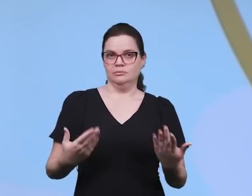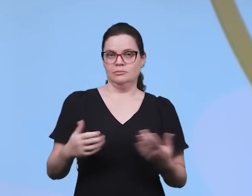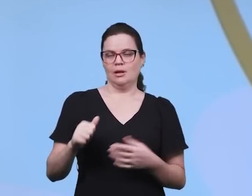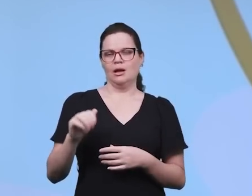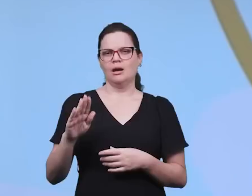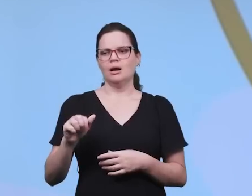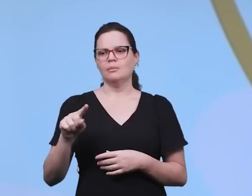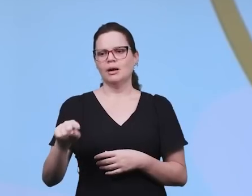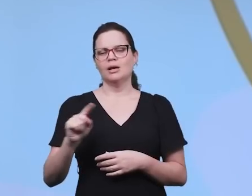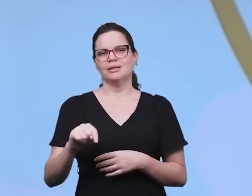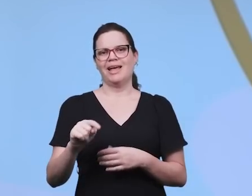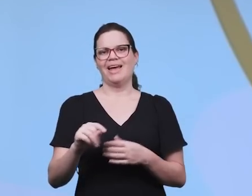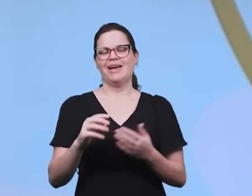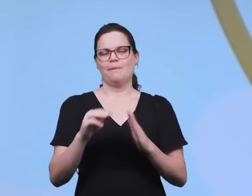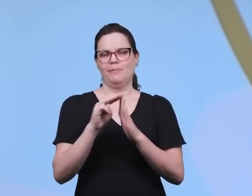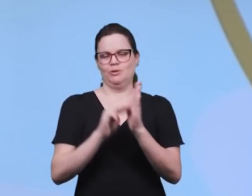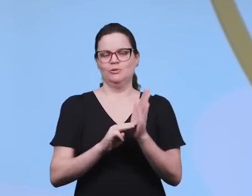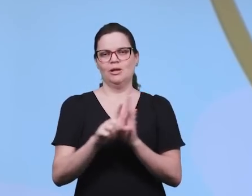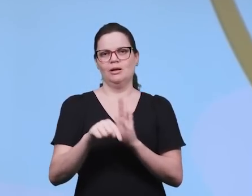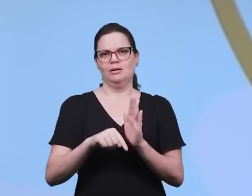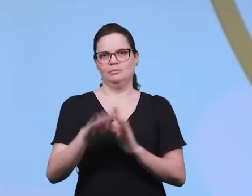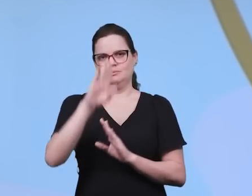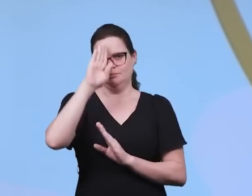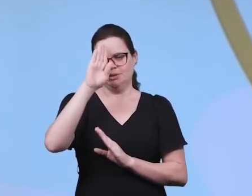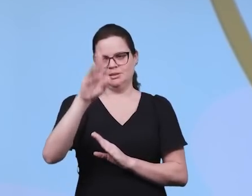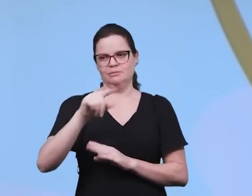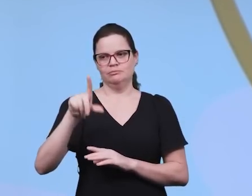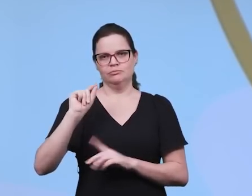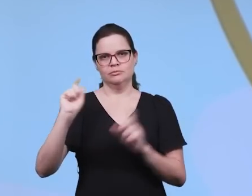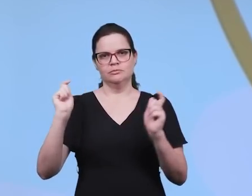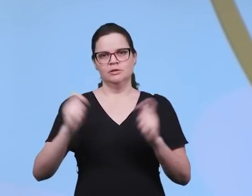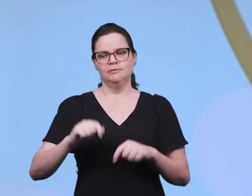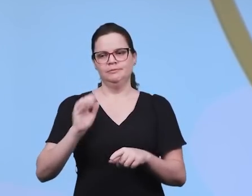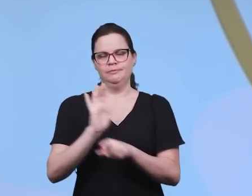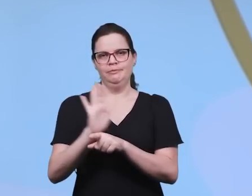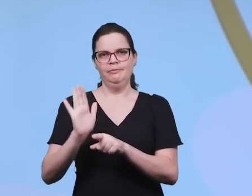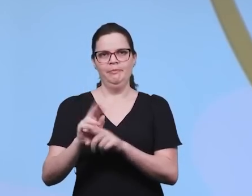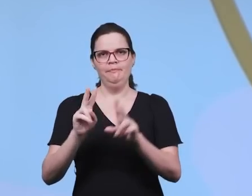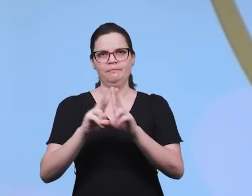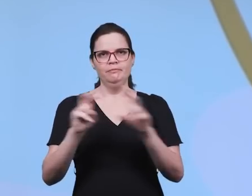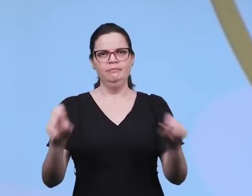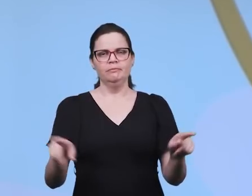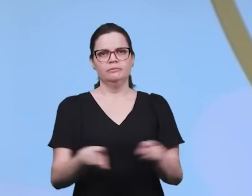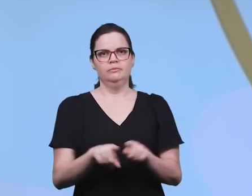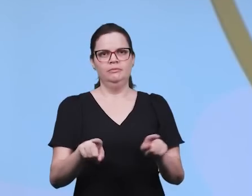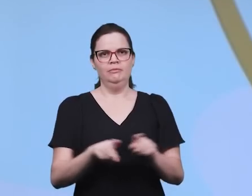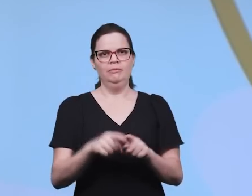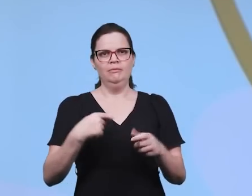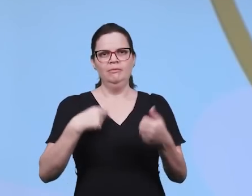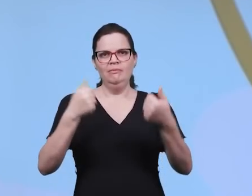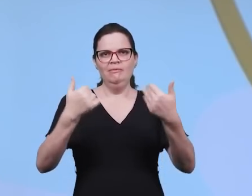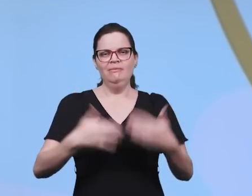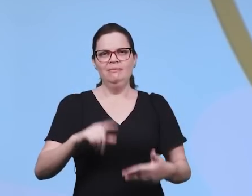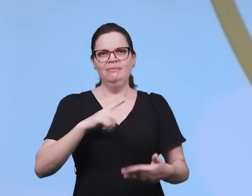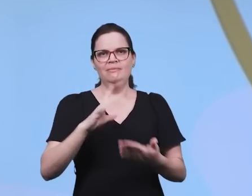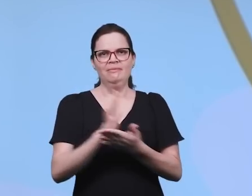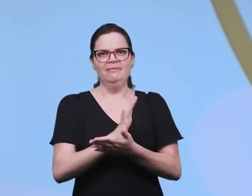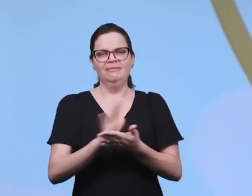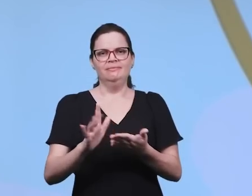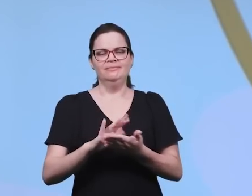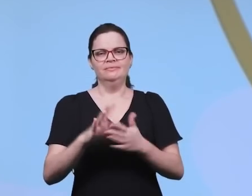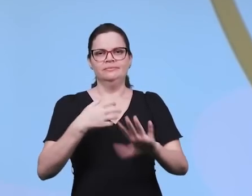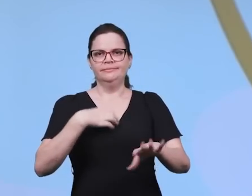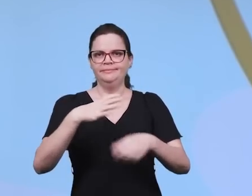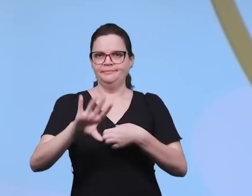si ainda é a principal escolha como abordagem para ajudar nessas questões. Mas também, repito, existem as visões